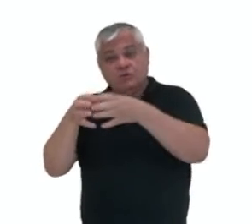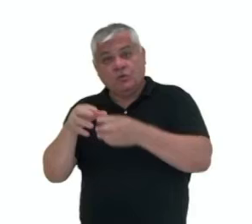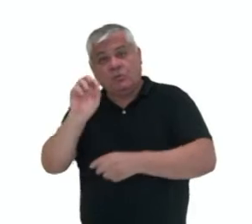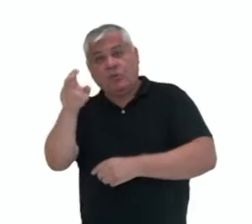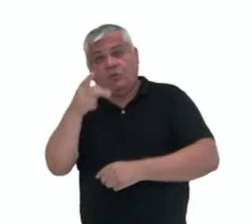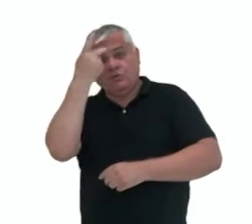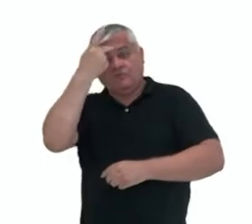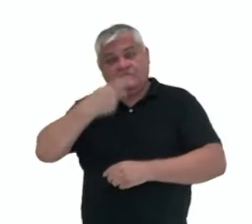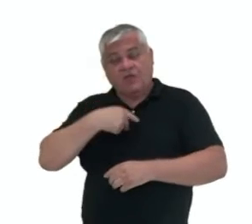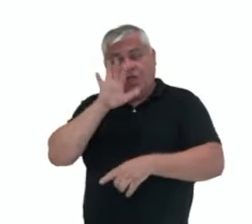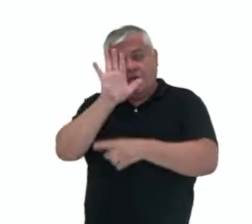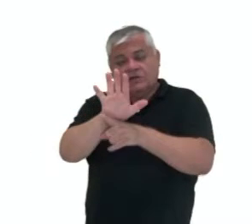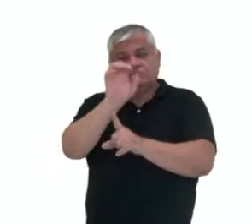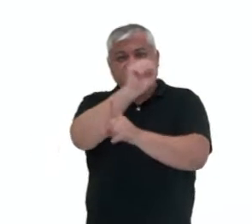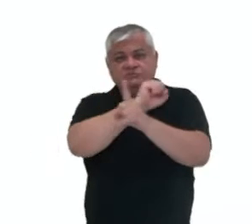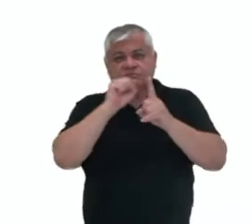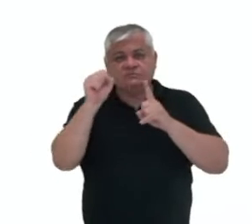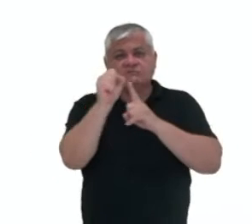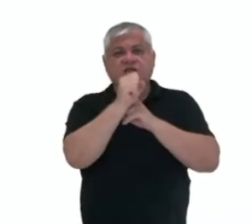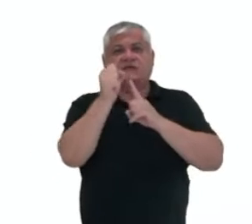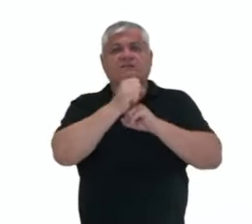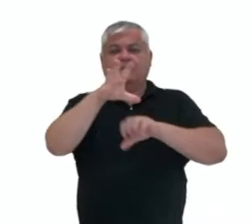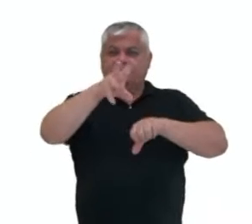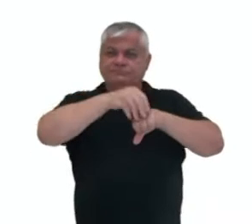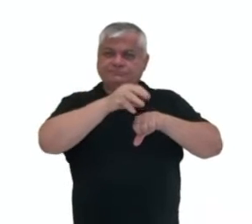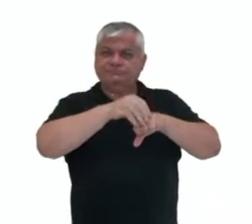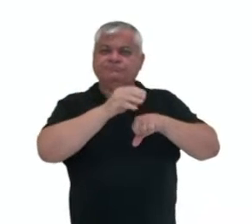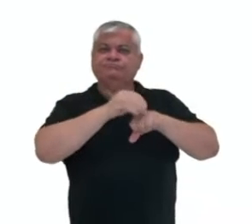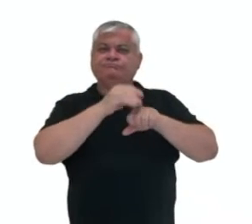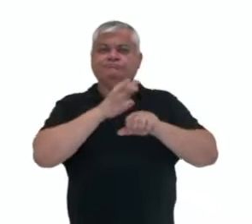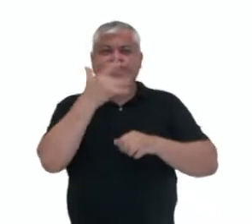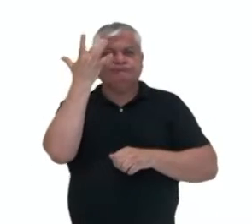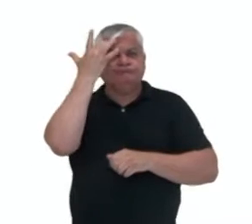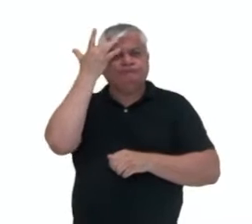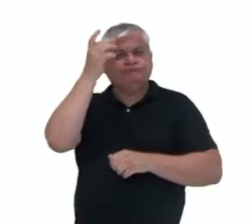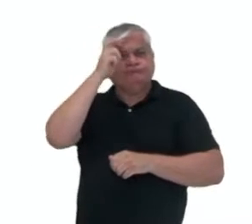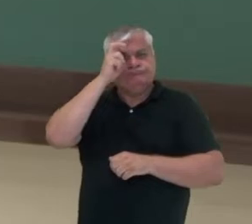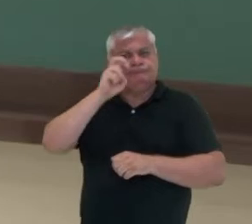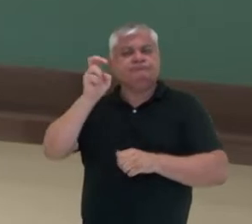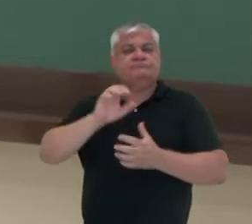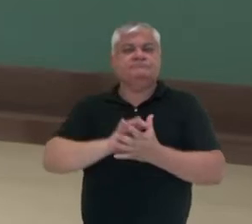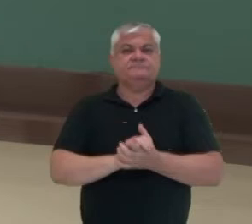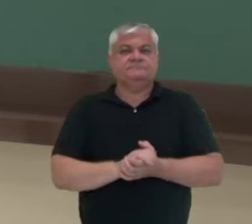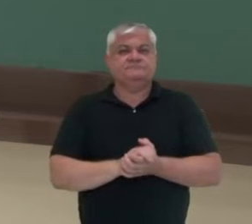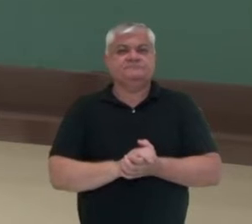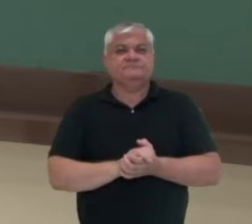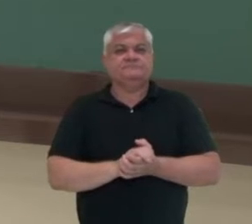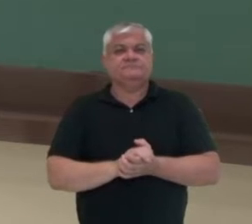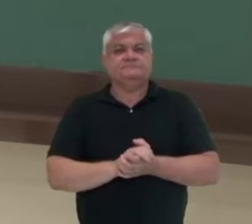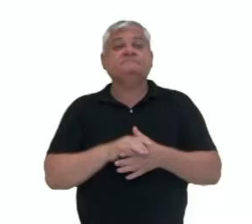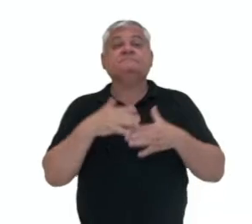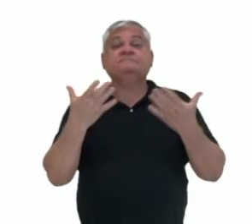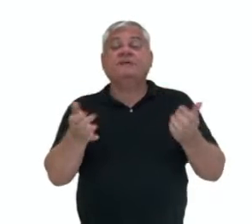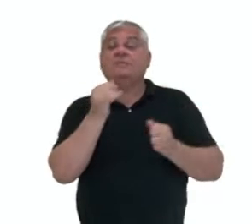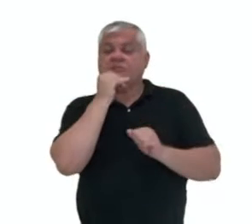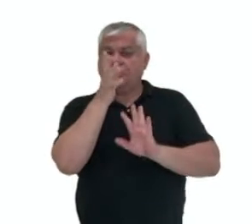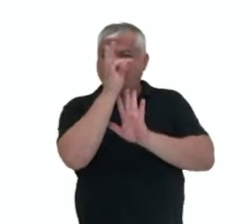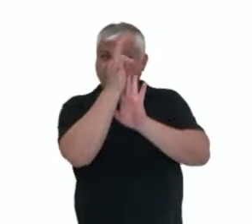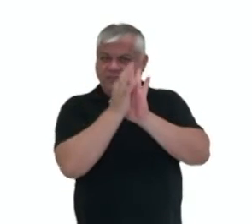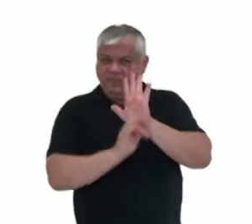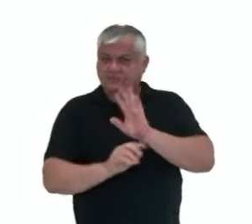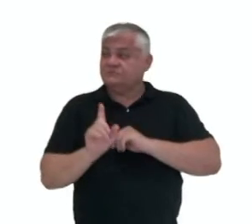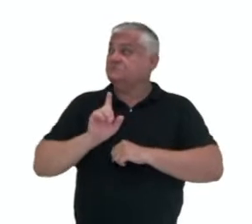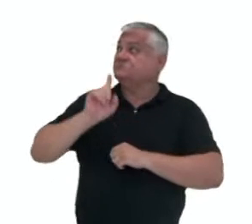para uma sociedade formada por cidadãos mais instruídos e empáticos. Considerando a estrutura textual do